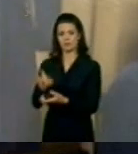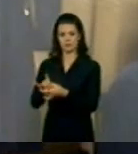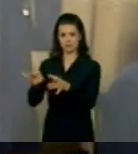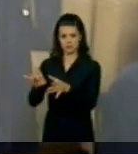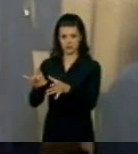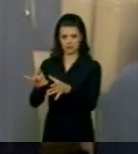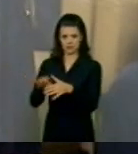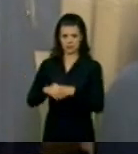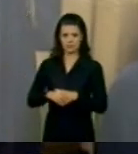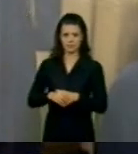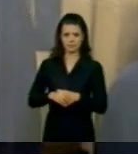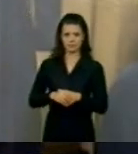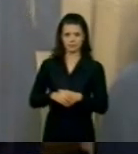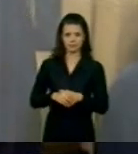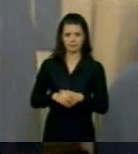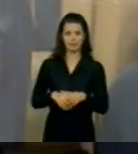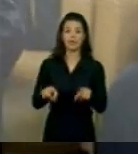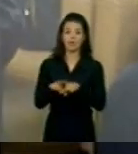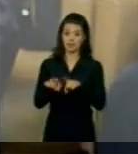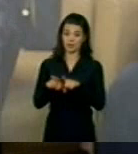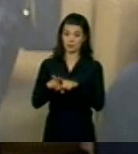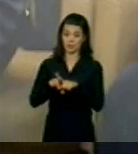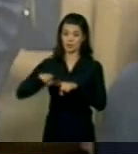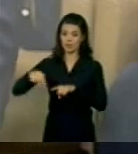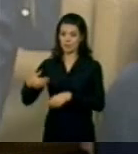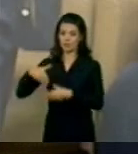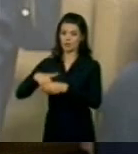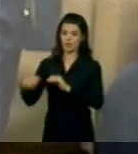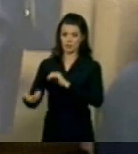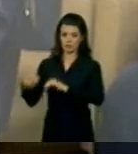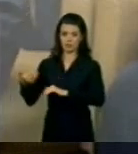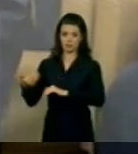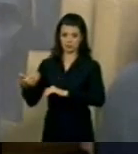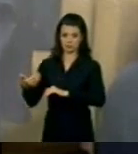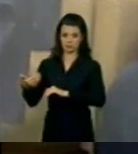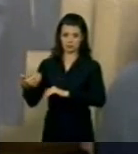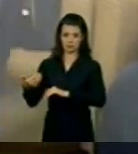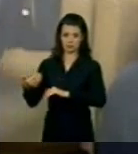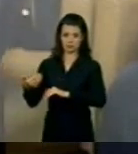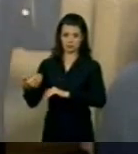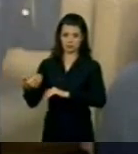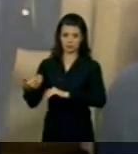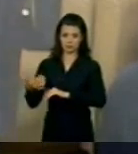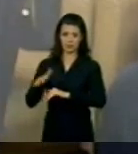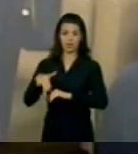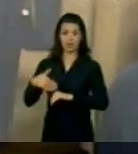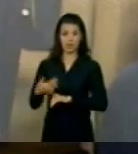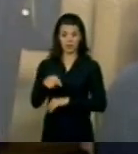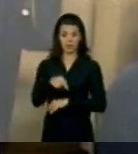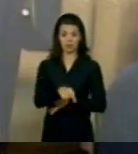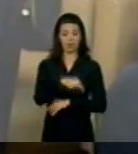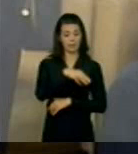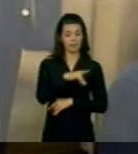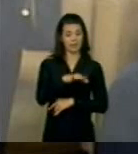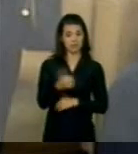posterior deliberação pela Casa, não há dúvida que se aplicam às medidas que substituem a prisão